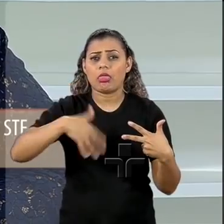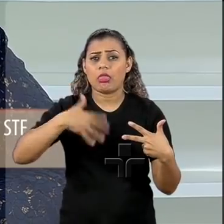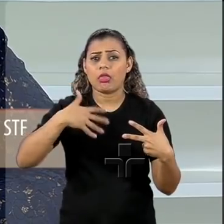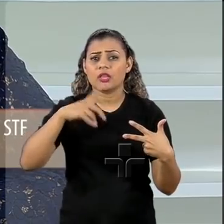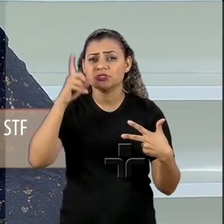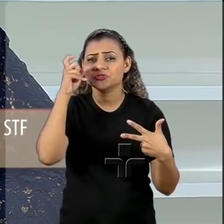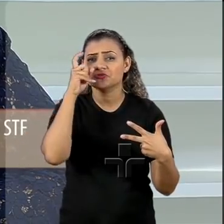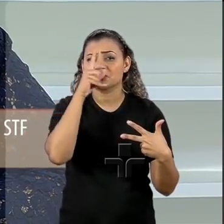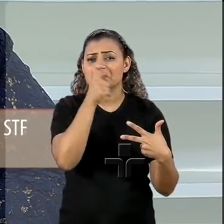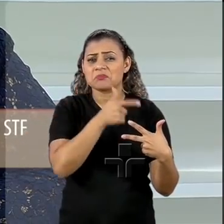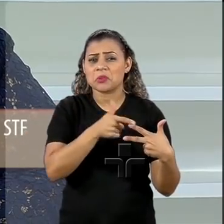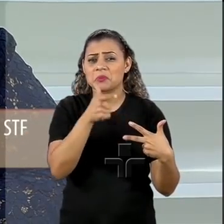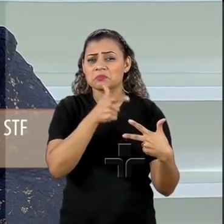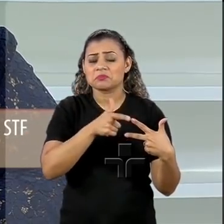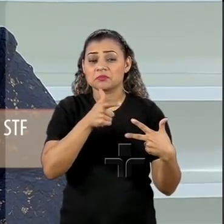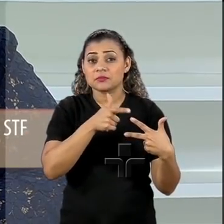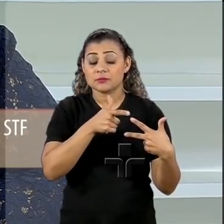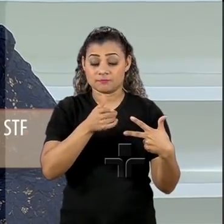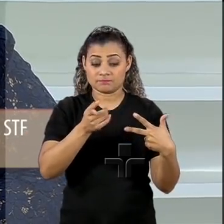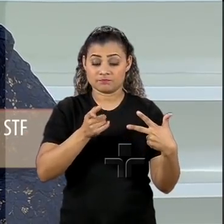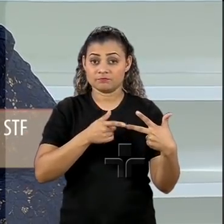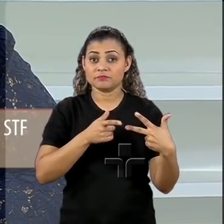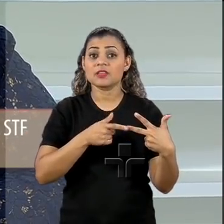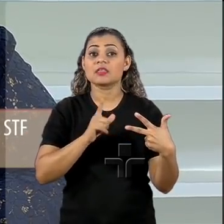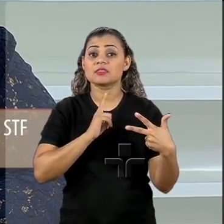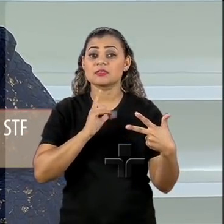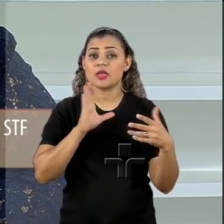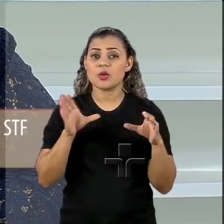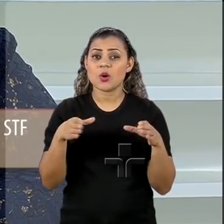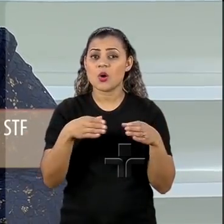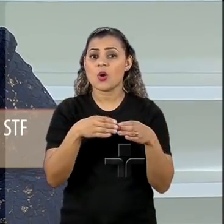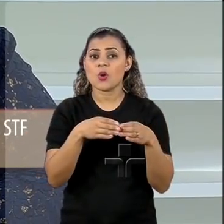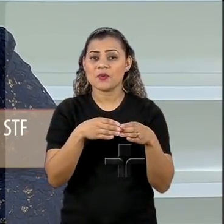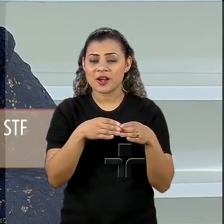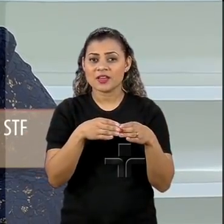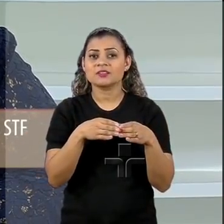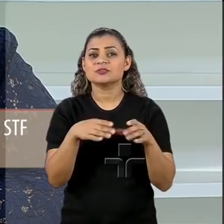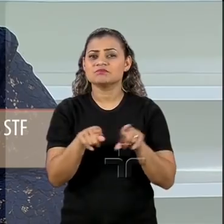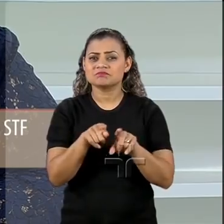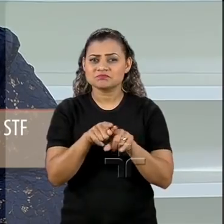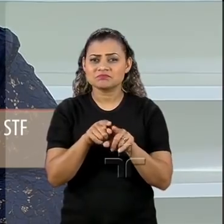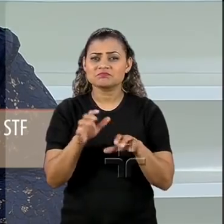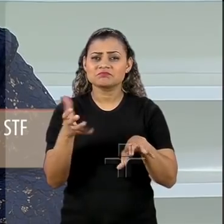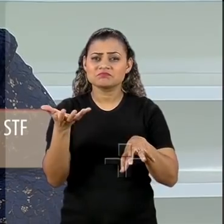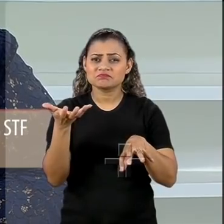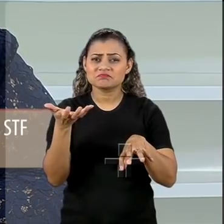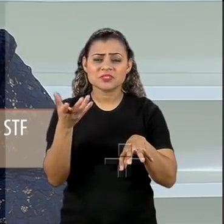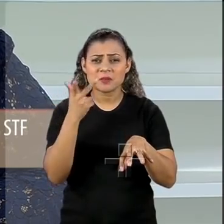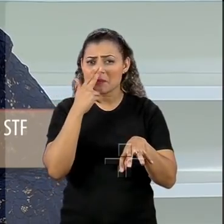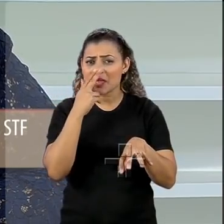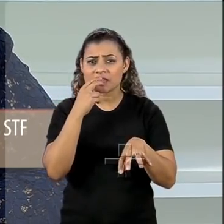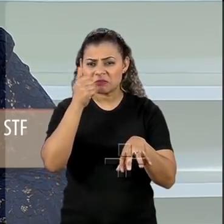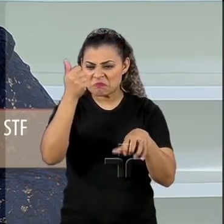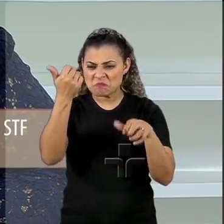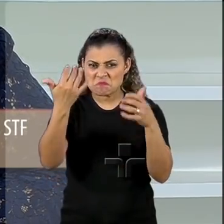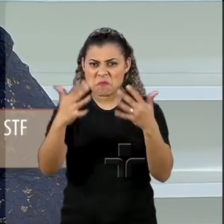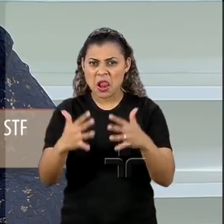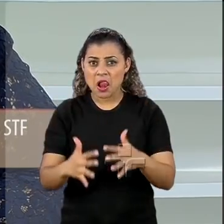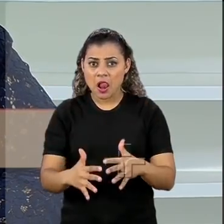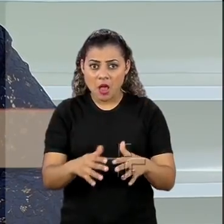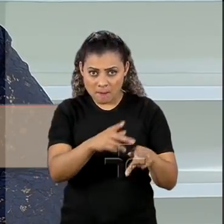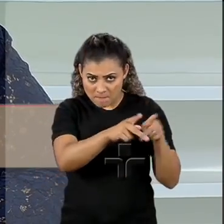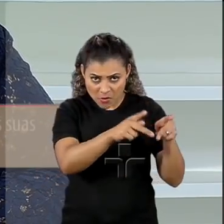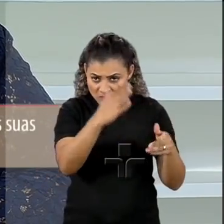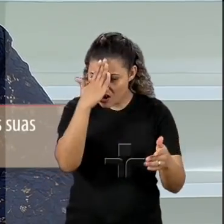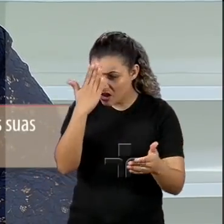enorme. Temos um Congresso Nacional absolutamente desmoralizado, porque a população não